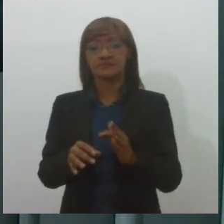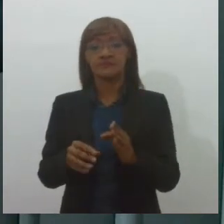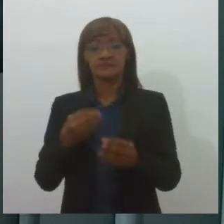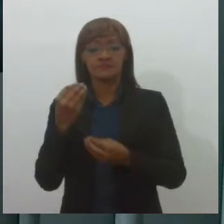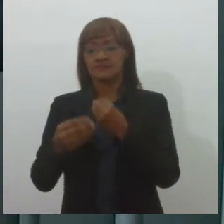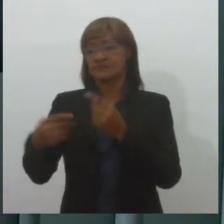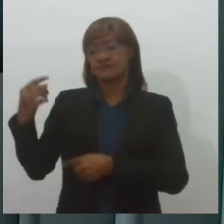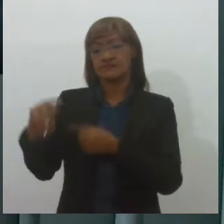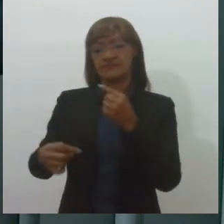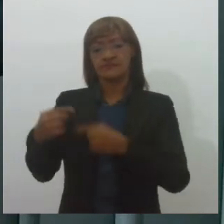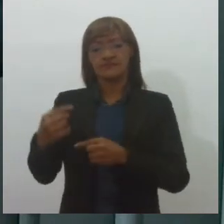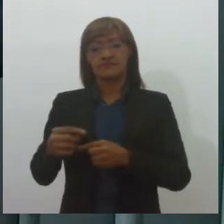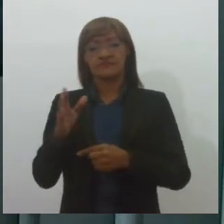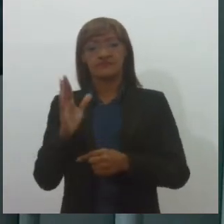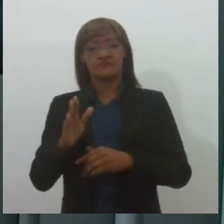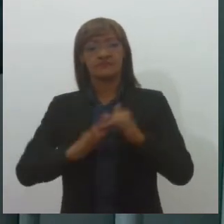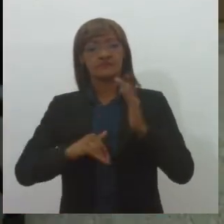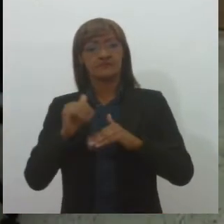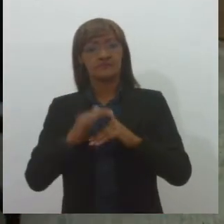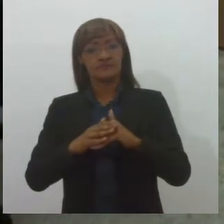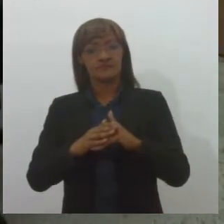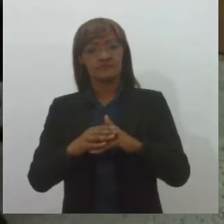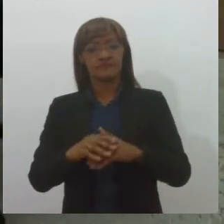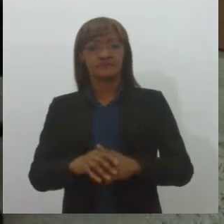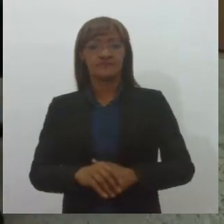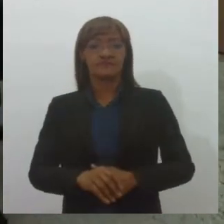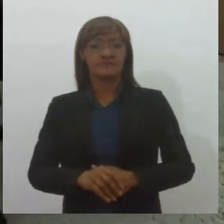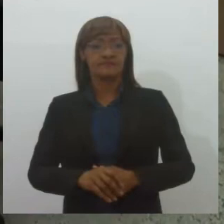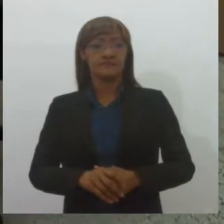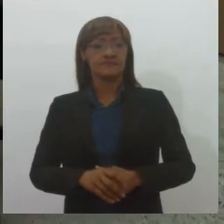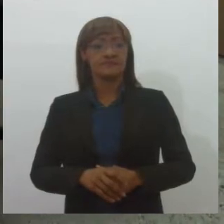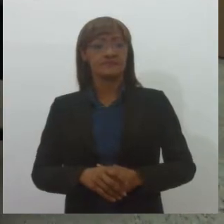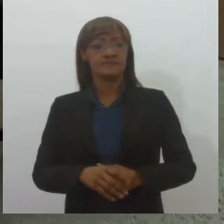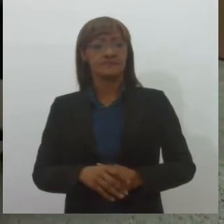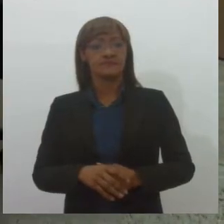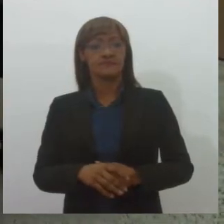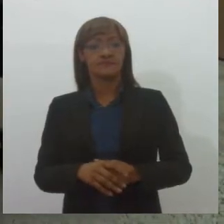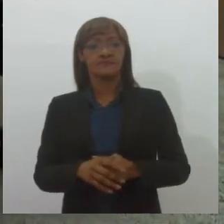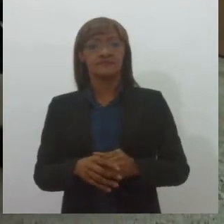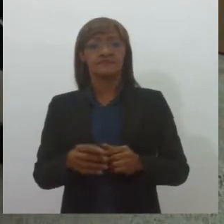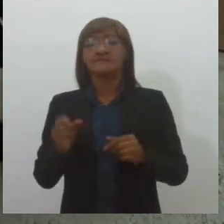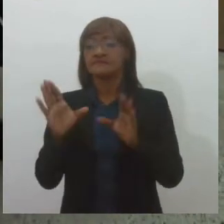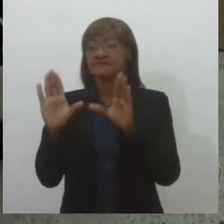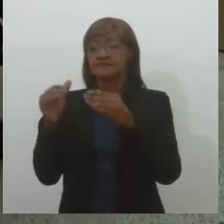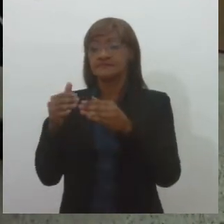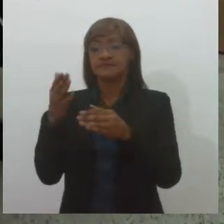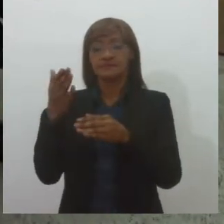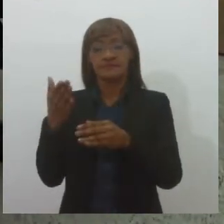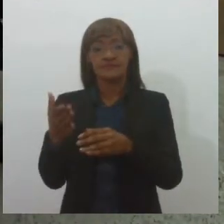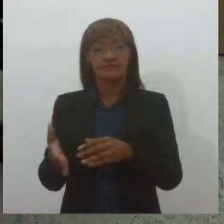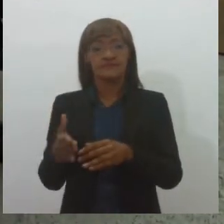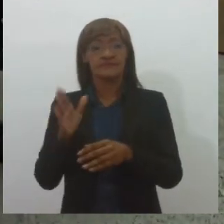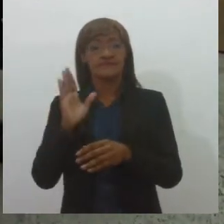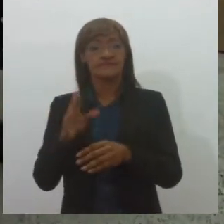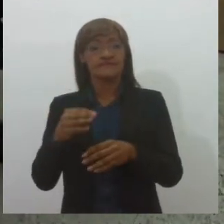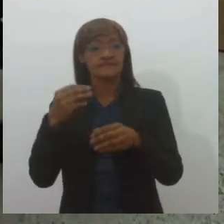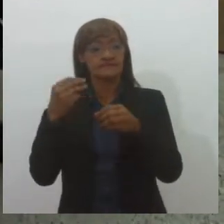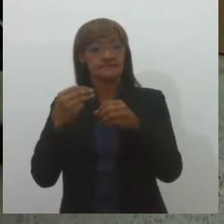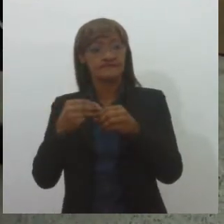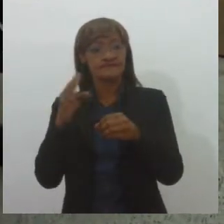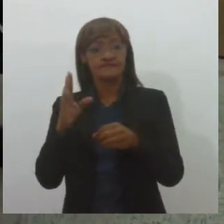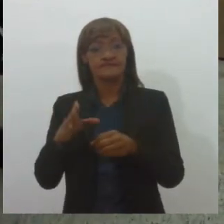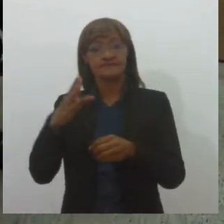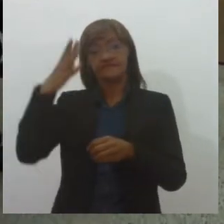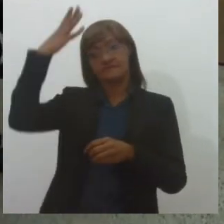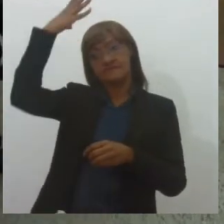políticas públicas para a categoria e os agentes de saúde e endemias dos municípios de